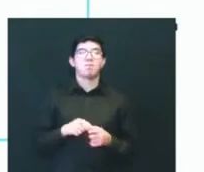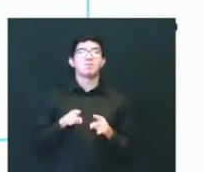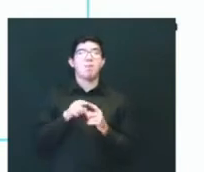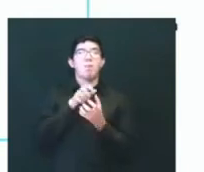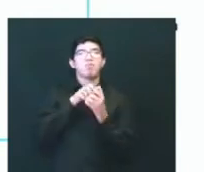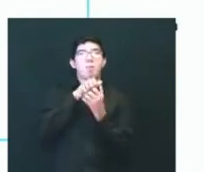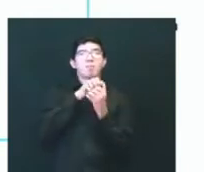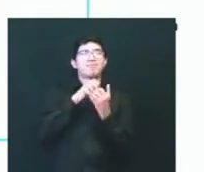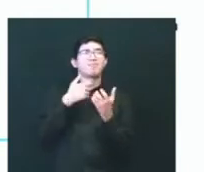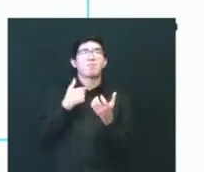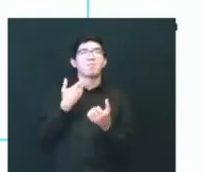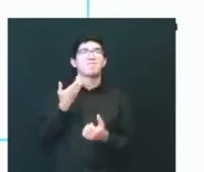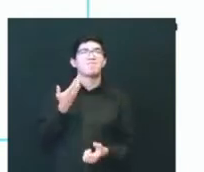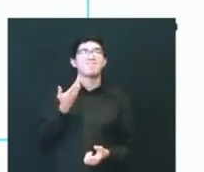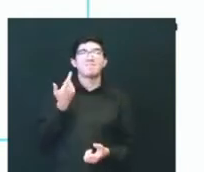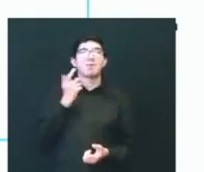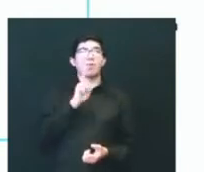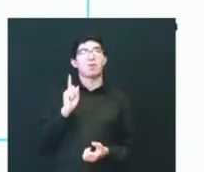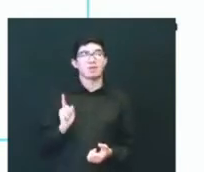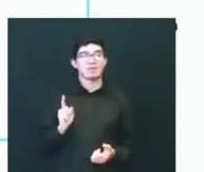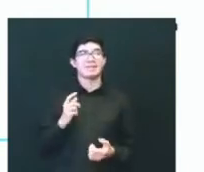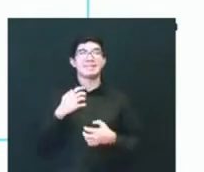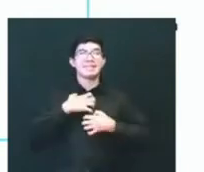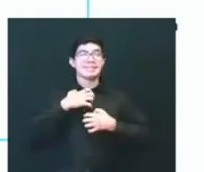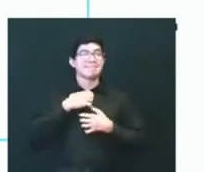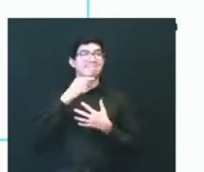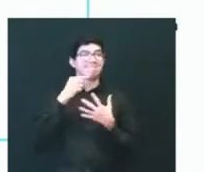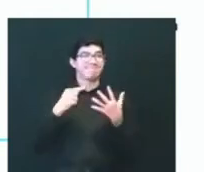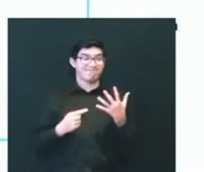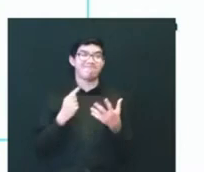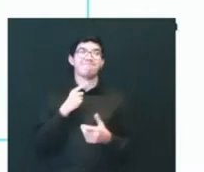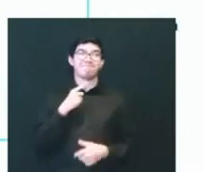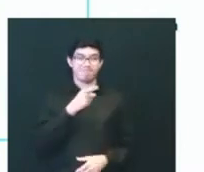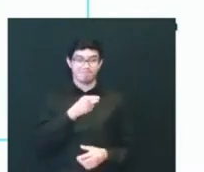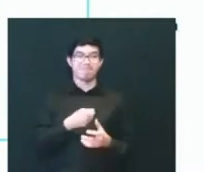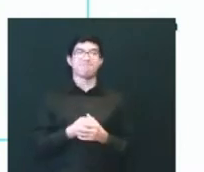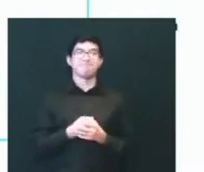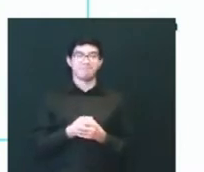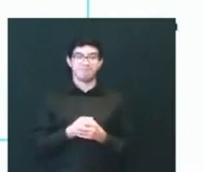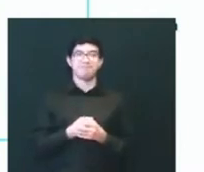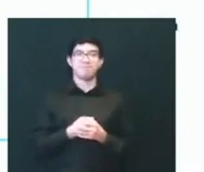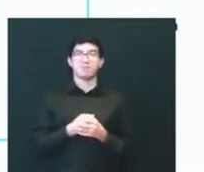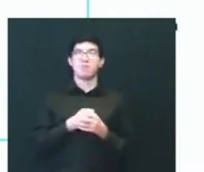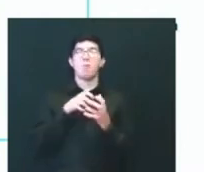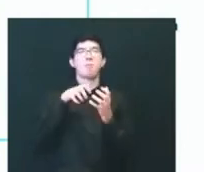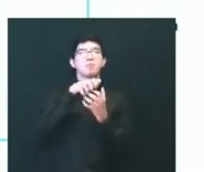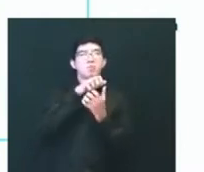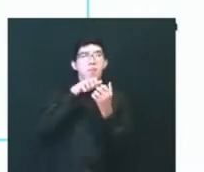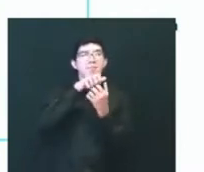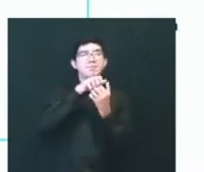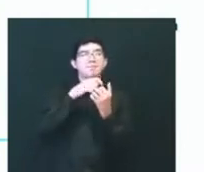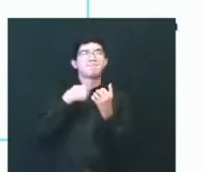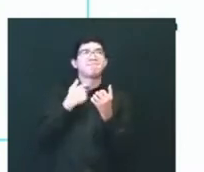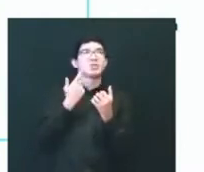deglutir. Então, são vários sintomas que a gente precisa estar atento. Até uma dificuldade para deglutir, que o paciente